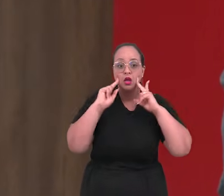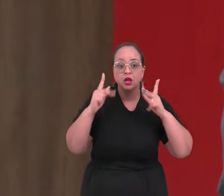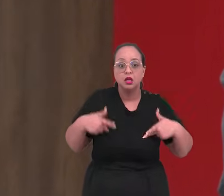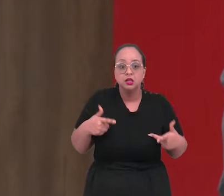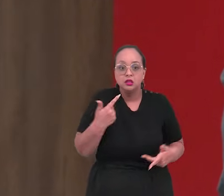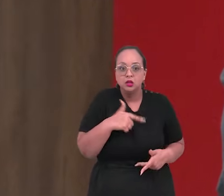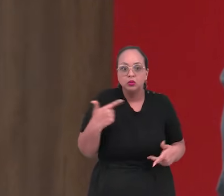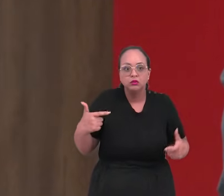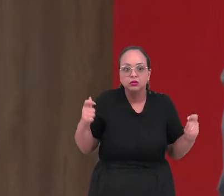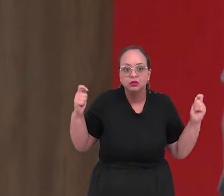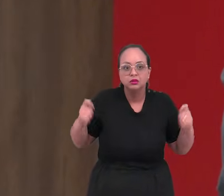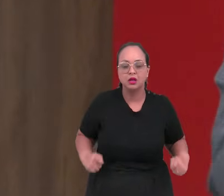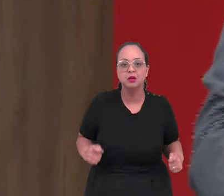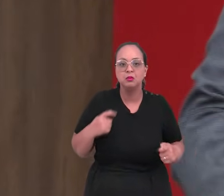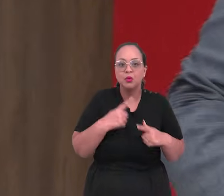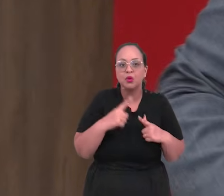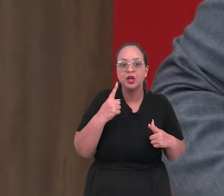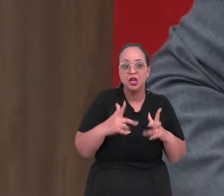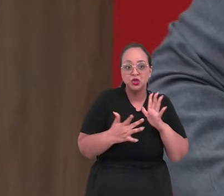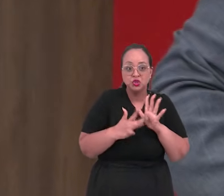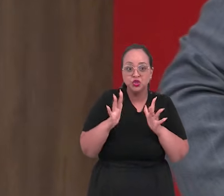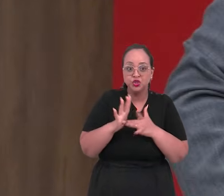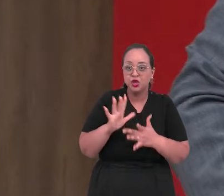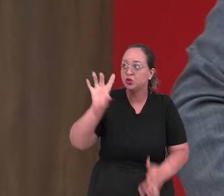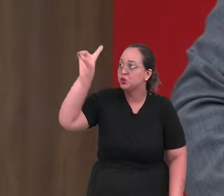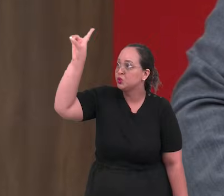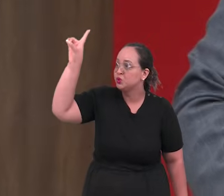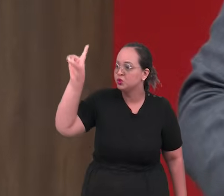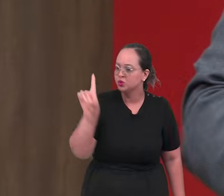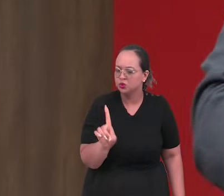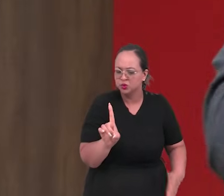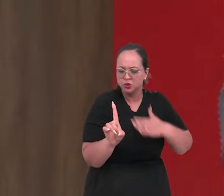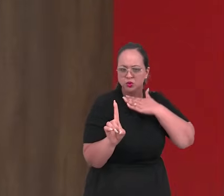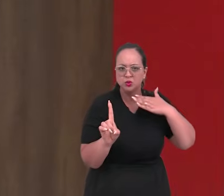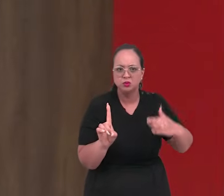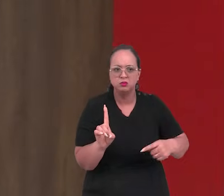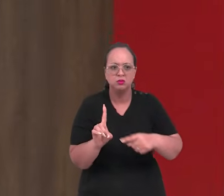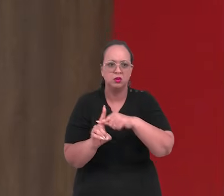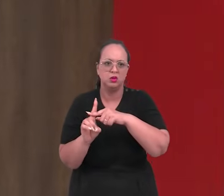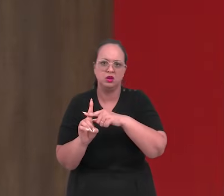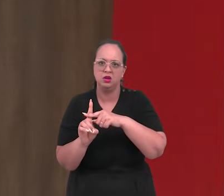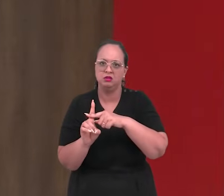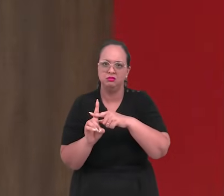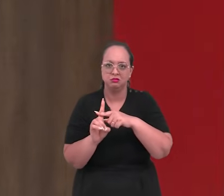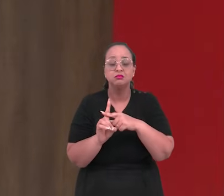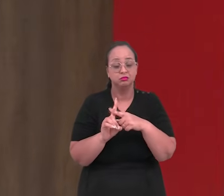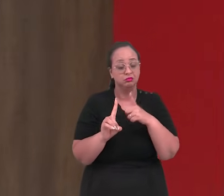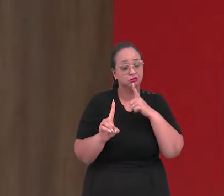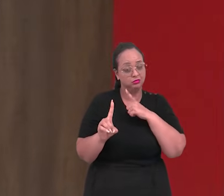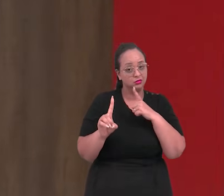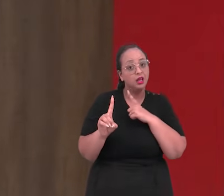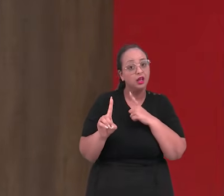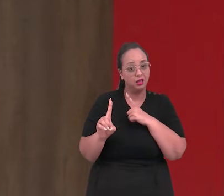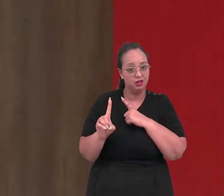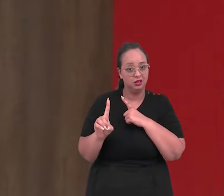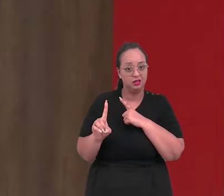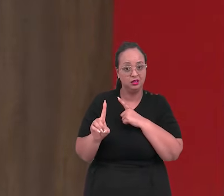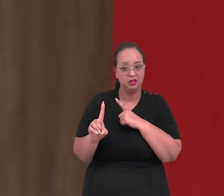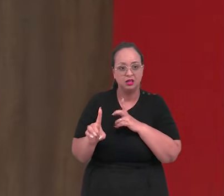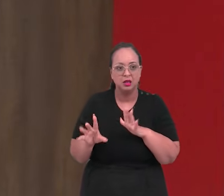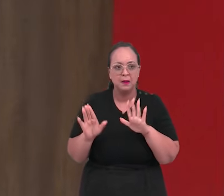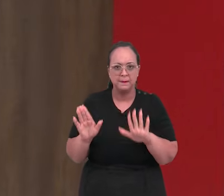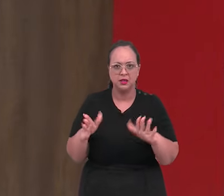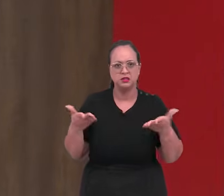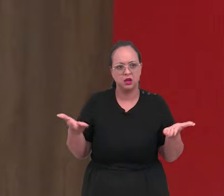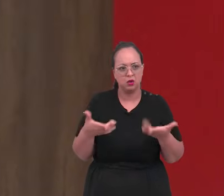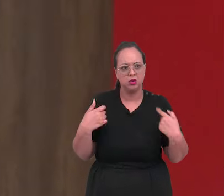Realmente, quem veio ao homem foi o Senhor Jesus, que veio à terra, morreu pelo homem. O homem não tinha como ir até Deus, né? Deus